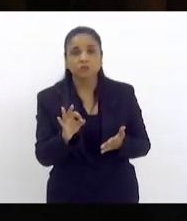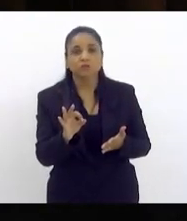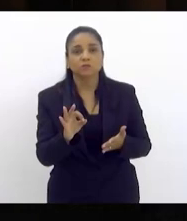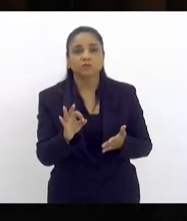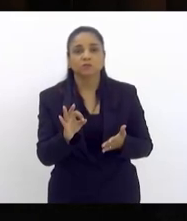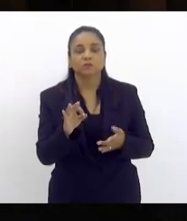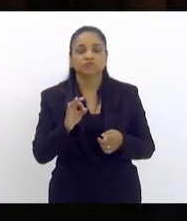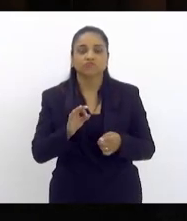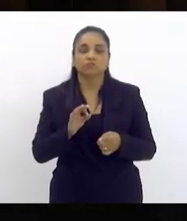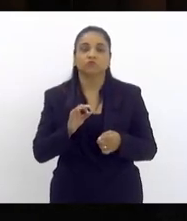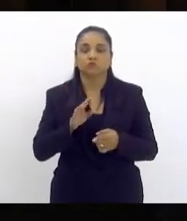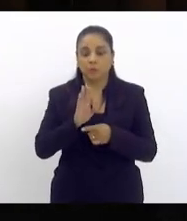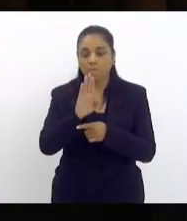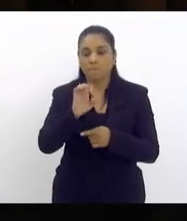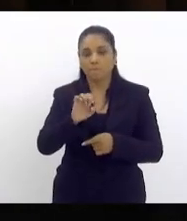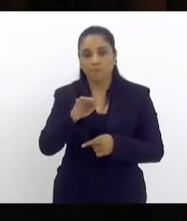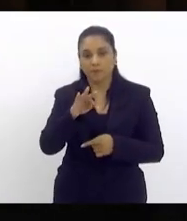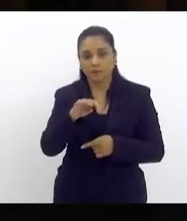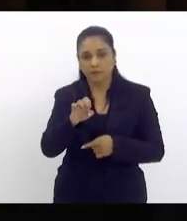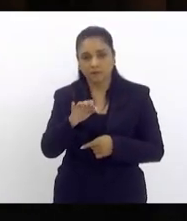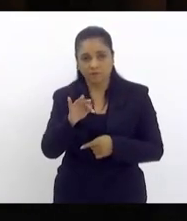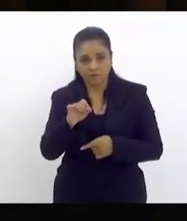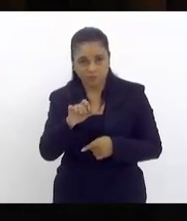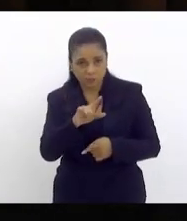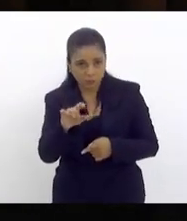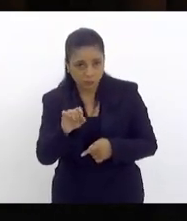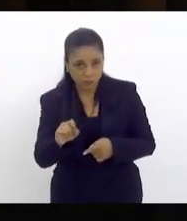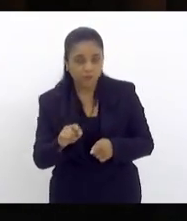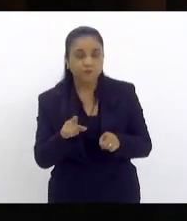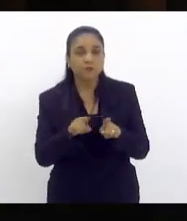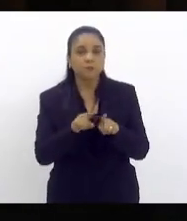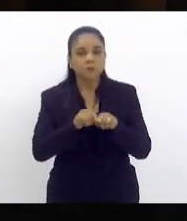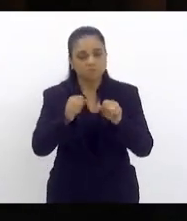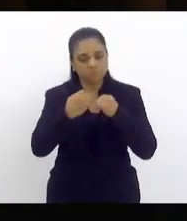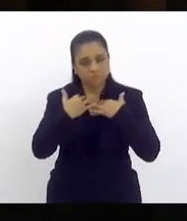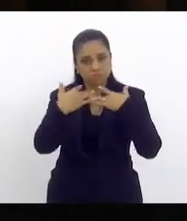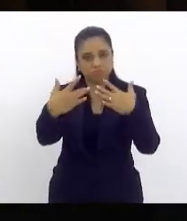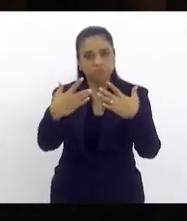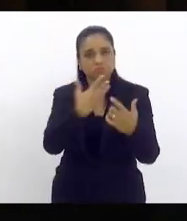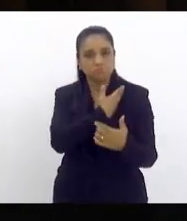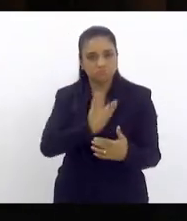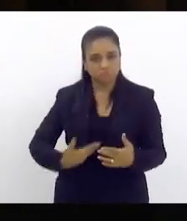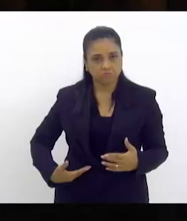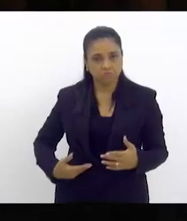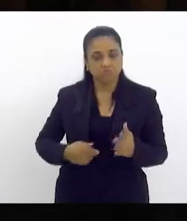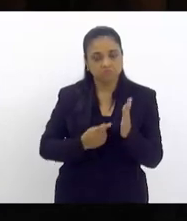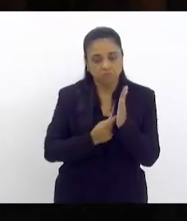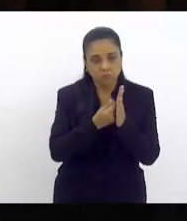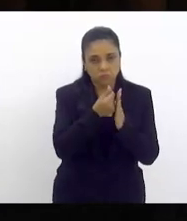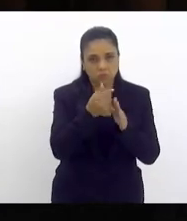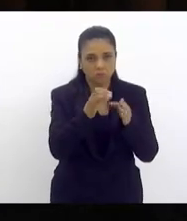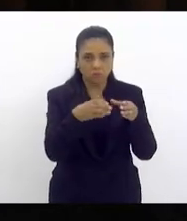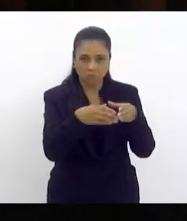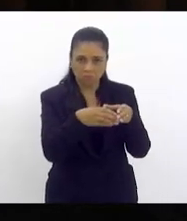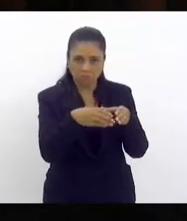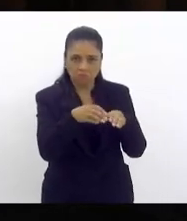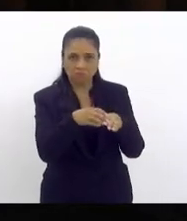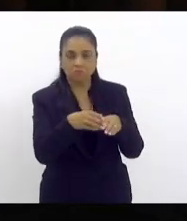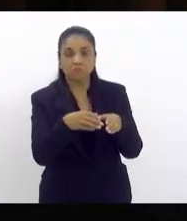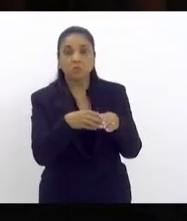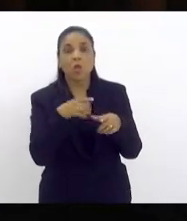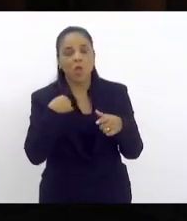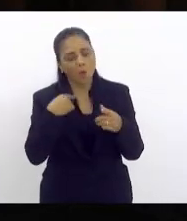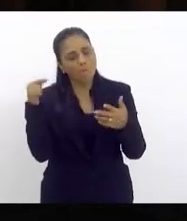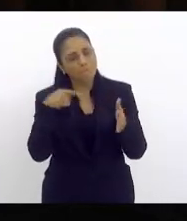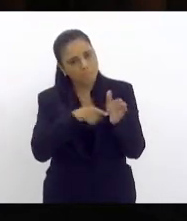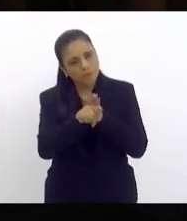desses benefícios. E aí, ainda na audiência pública da Comissão de Orçamento, eu fiz alguns questionamentos sobre os